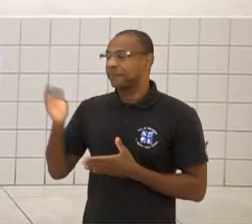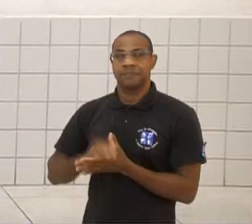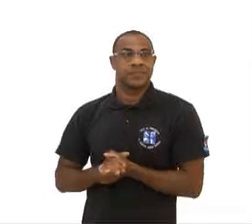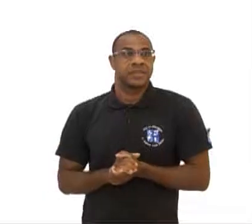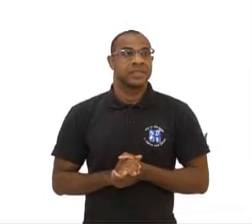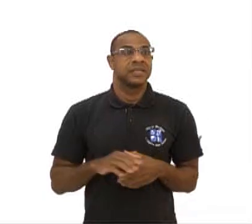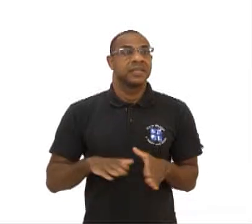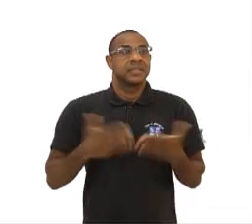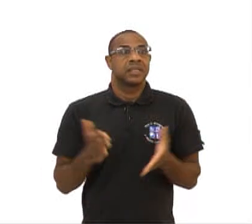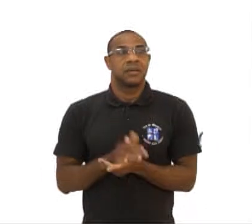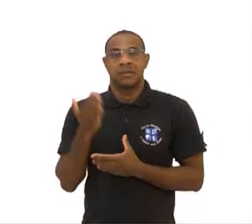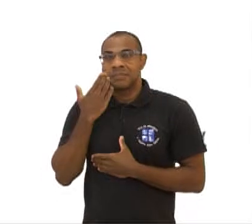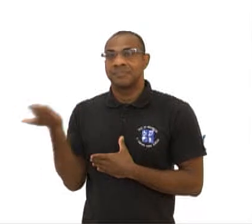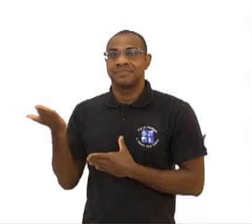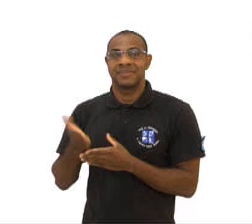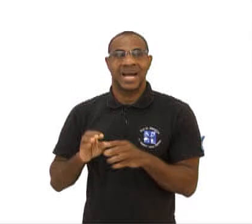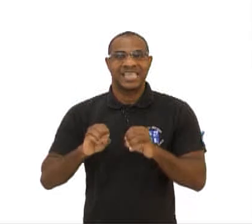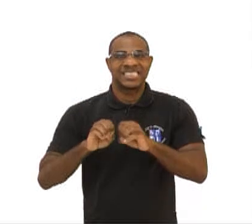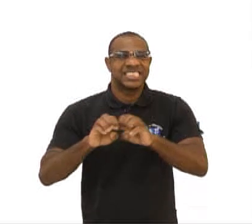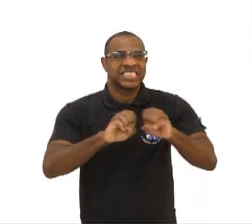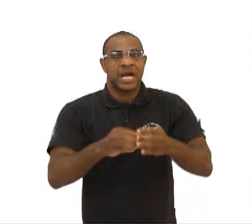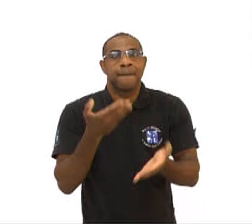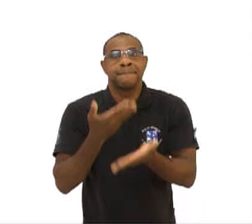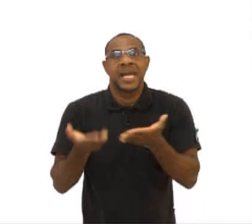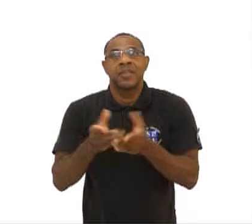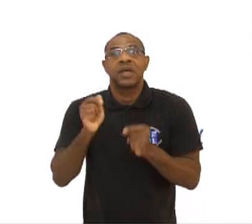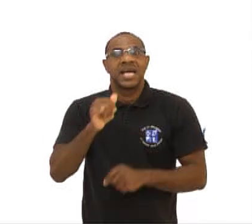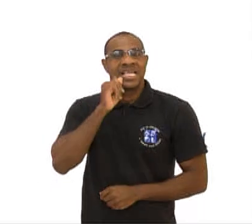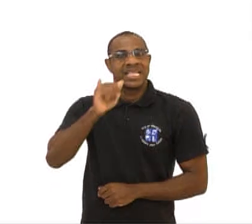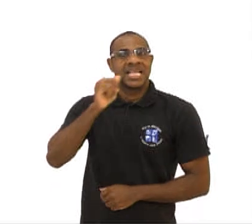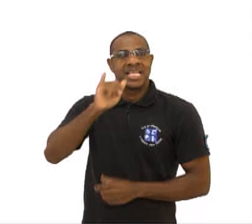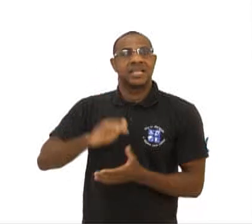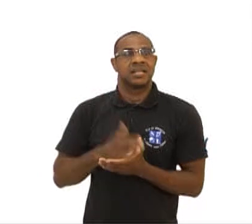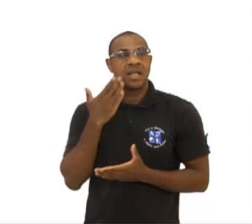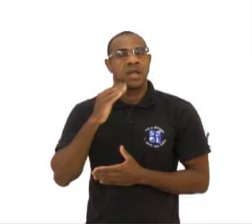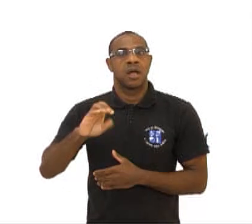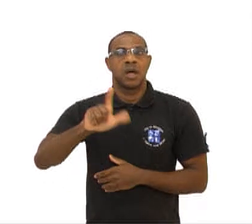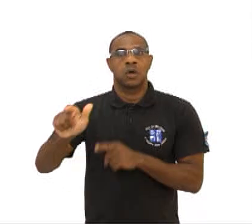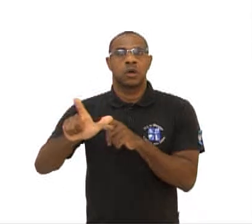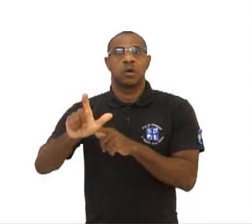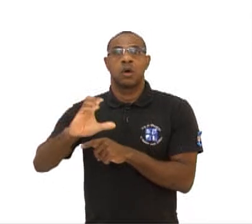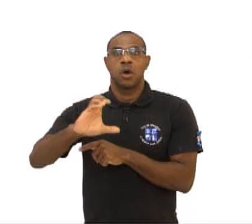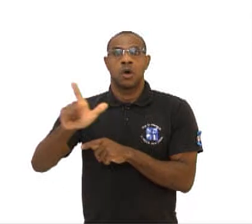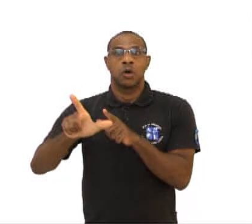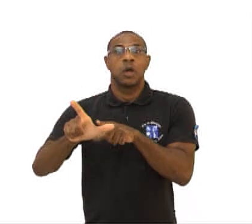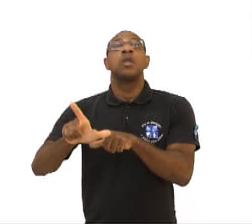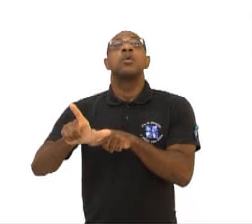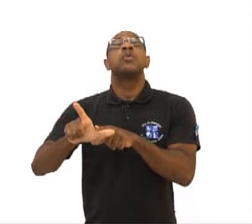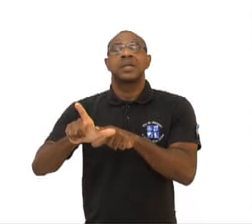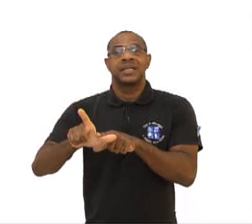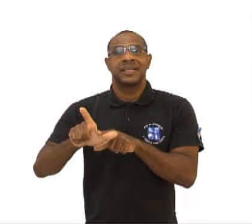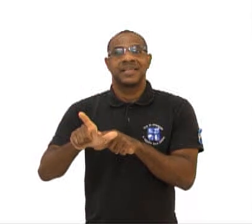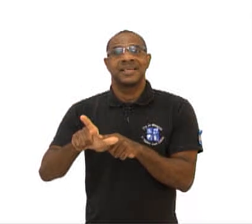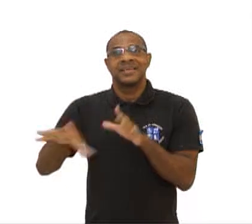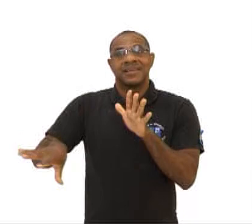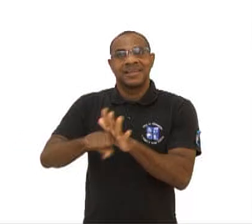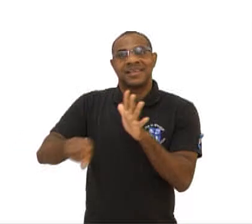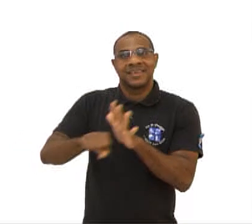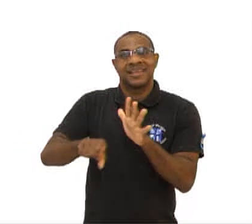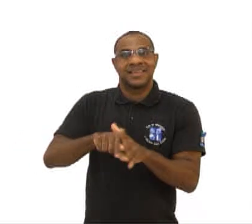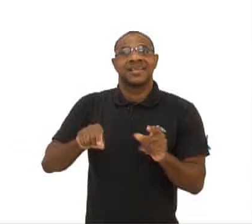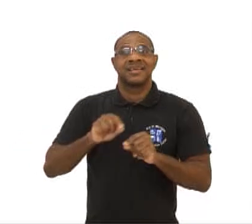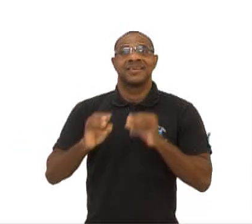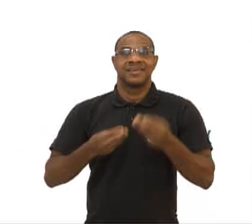sódio, então, ele sofreu oxidação, teve perda de elétrons. E o cloro sofreu redução, ou seja, ganho de elétrons. Parece um